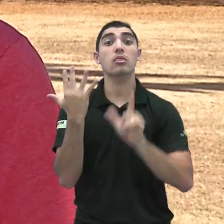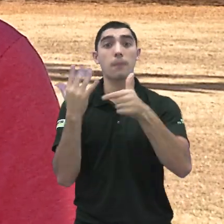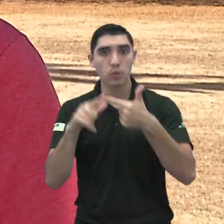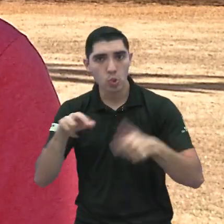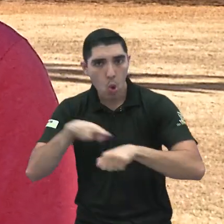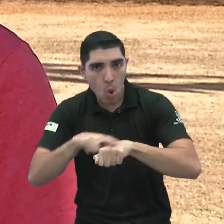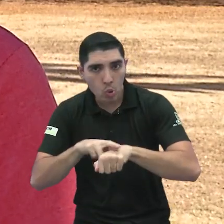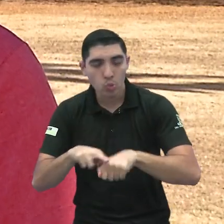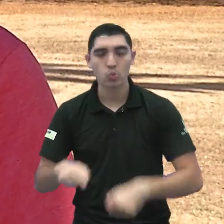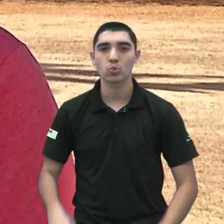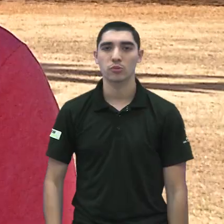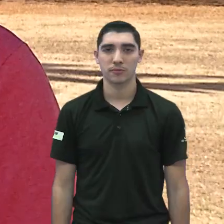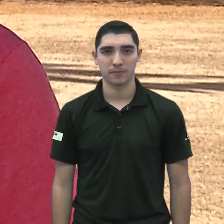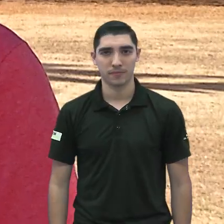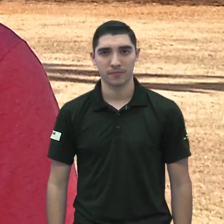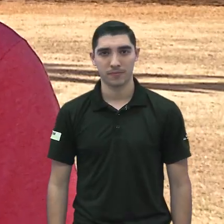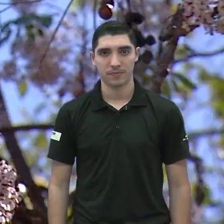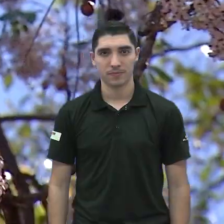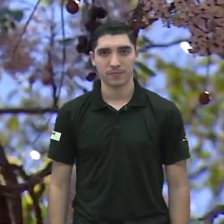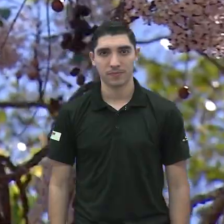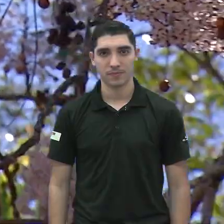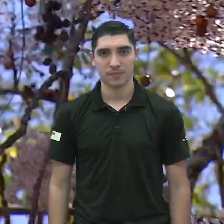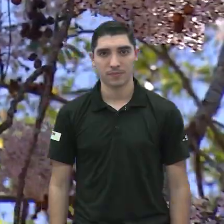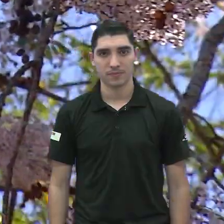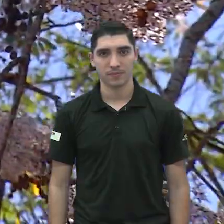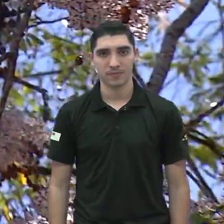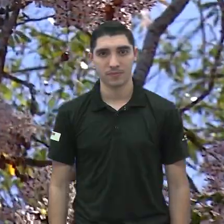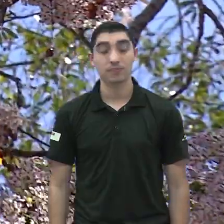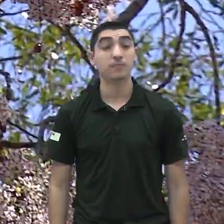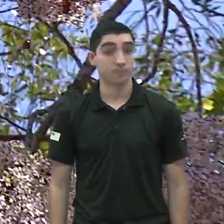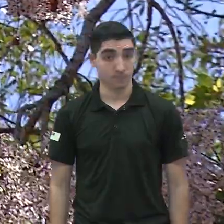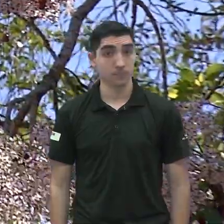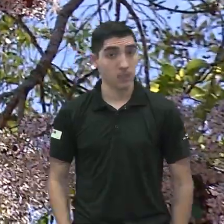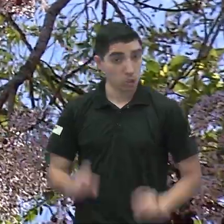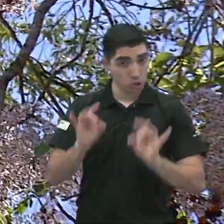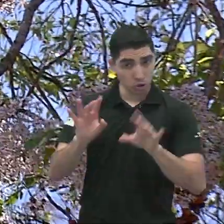agora, né, que sucedeu o ipê roxo.